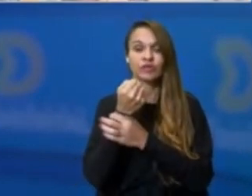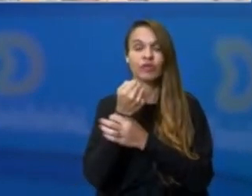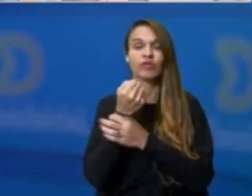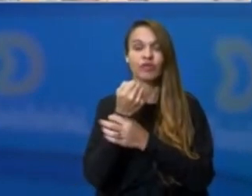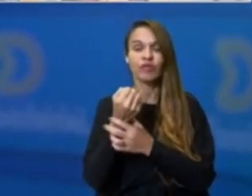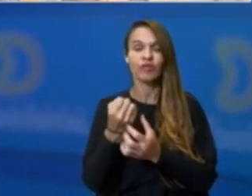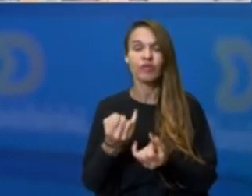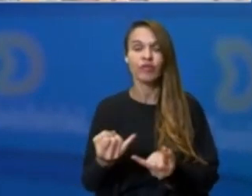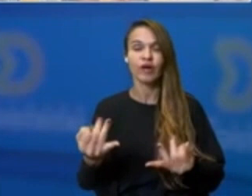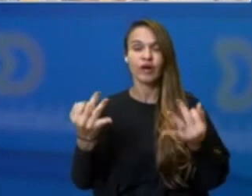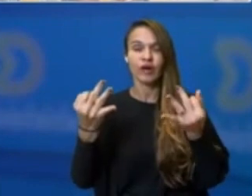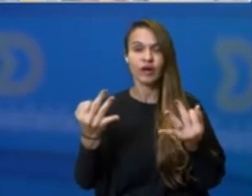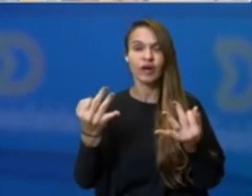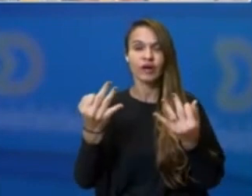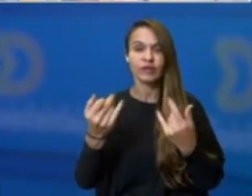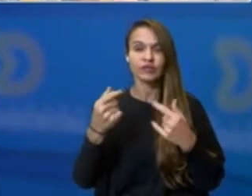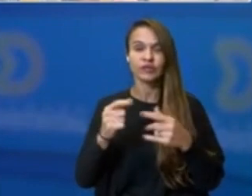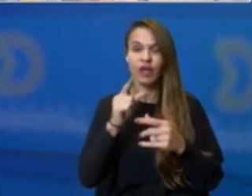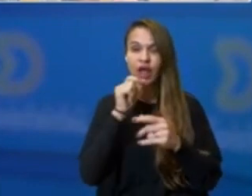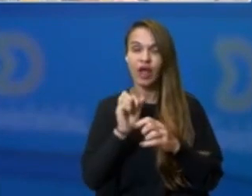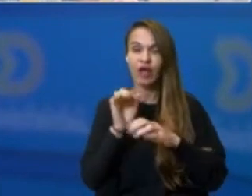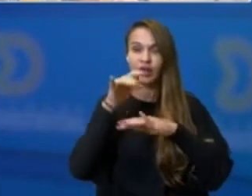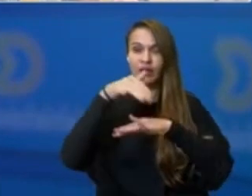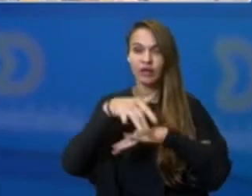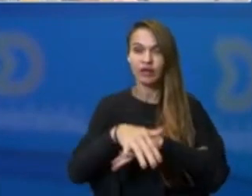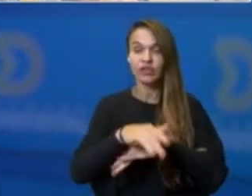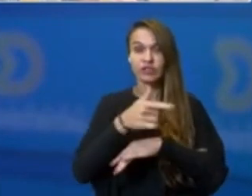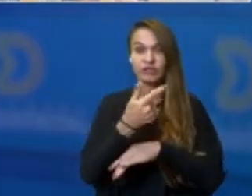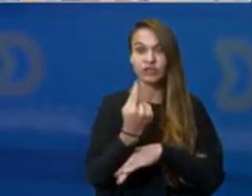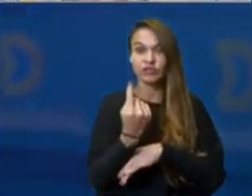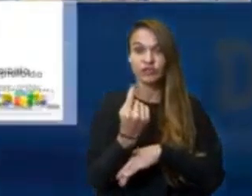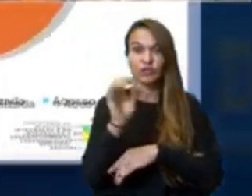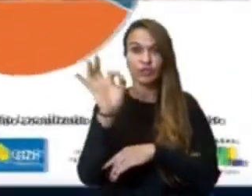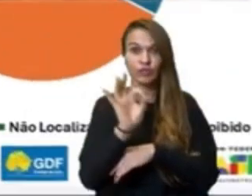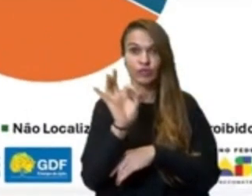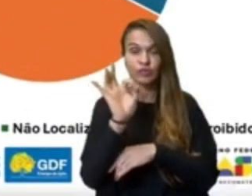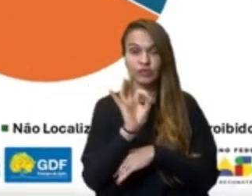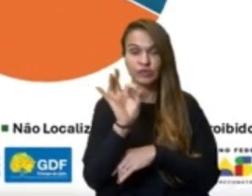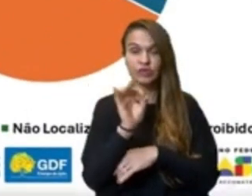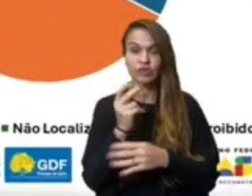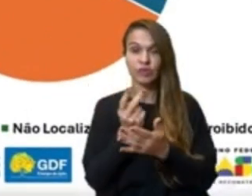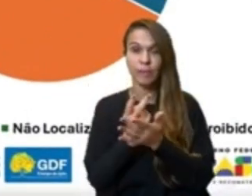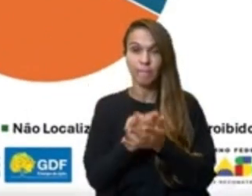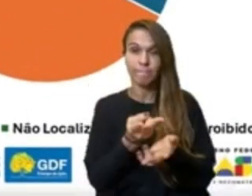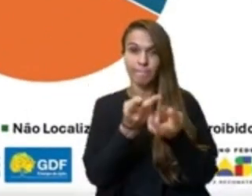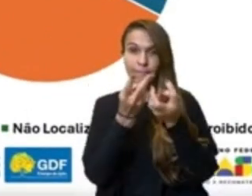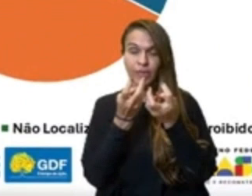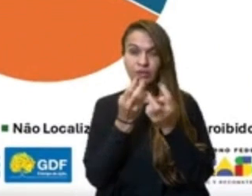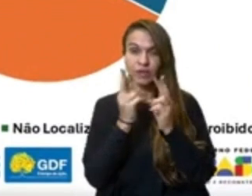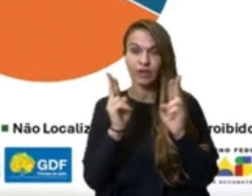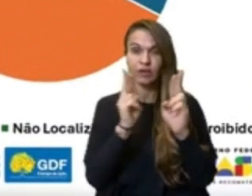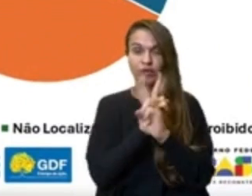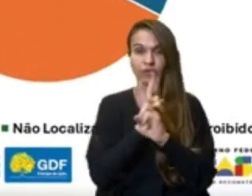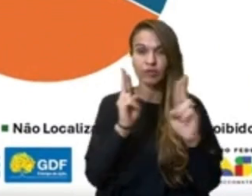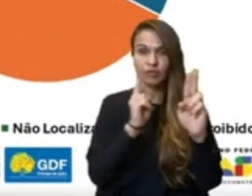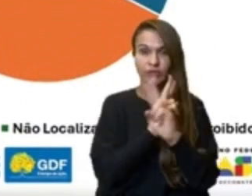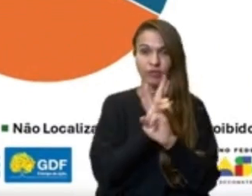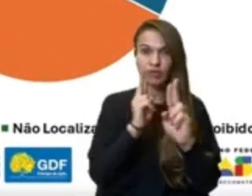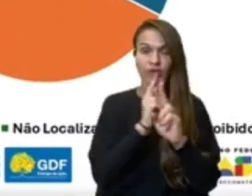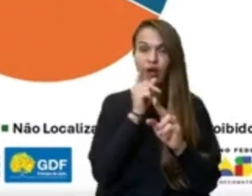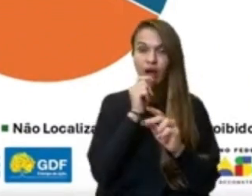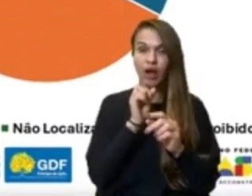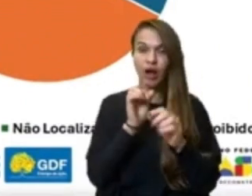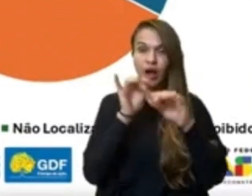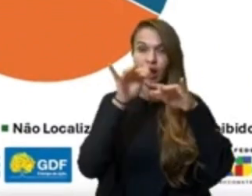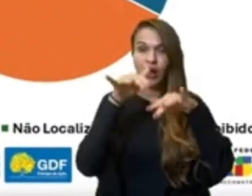perenidade das nascentes. Esses 21% de intermitentes, a gente localizou muito relacionado ao córrego Olhos d'Água, que